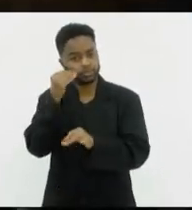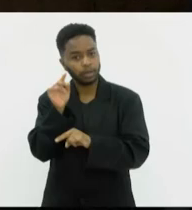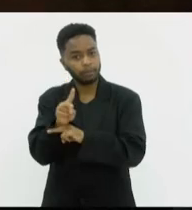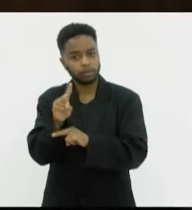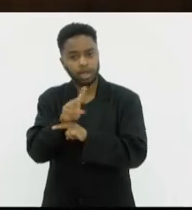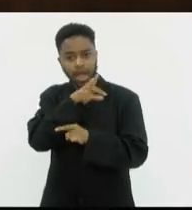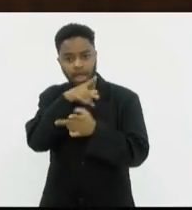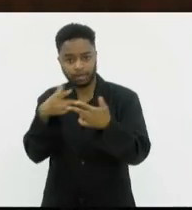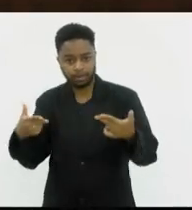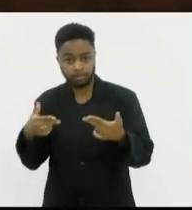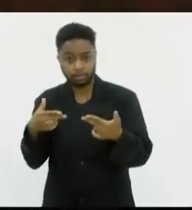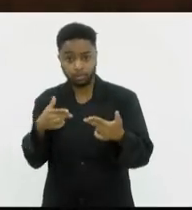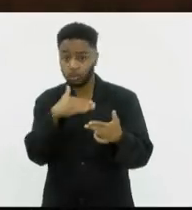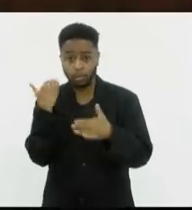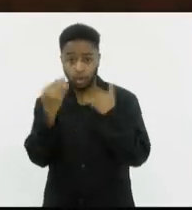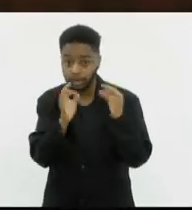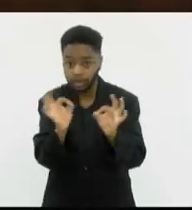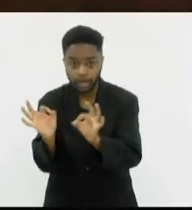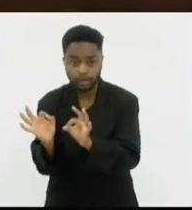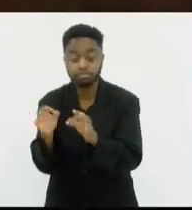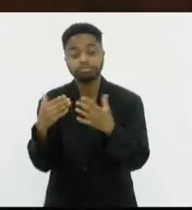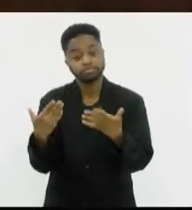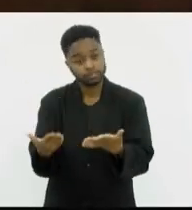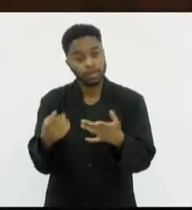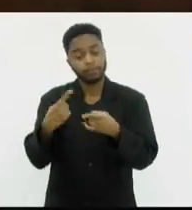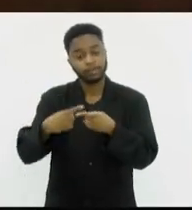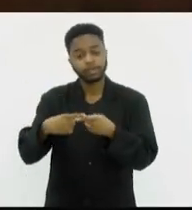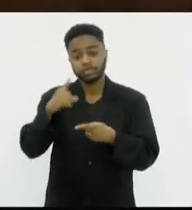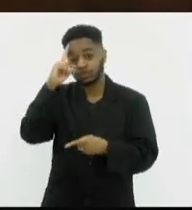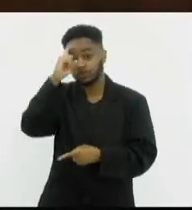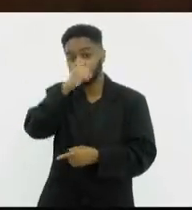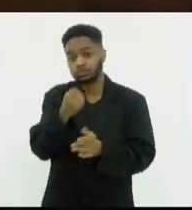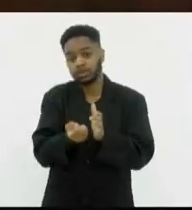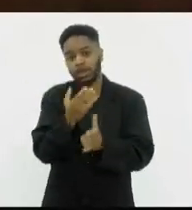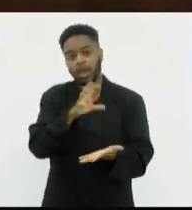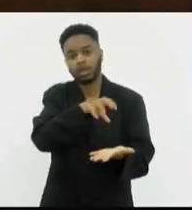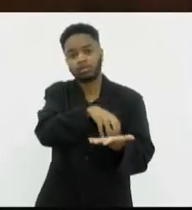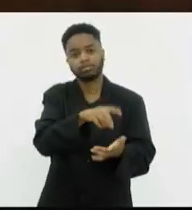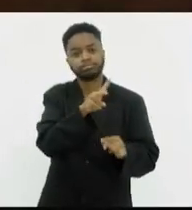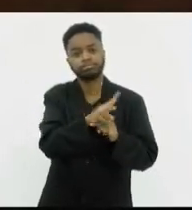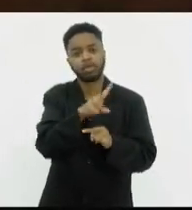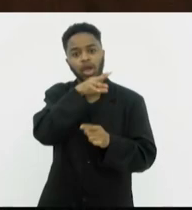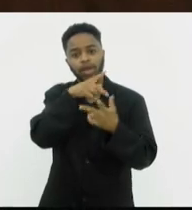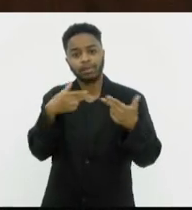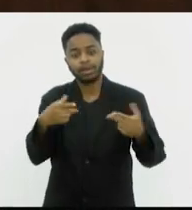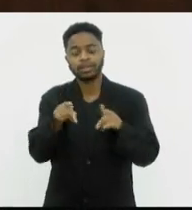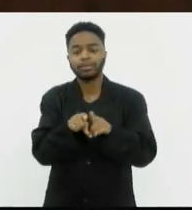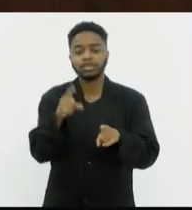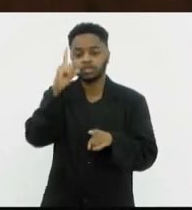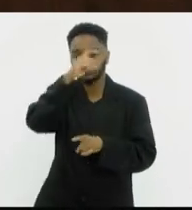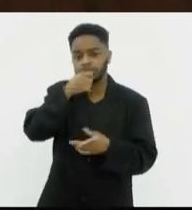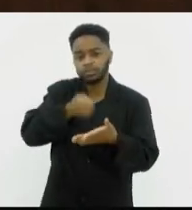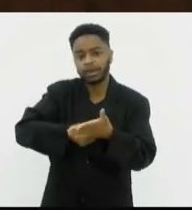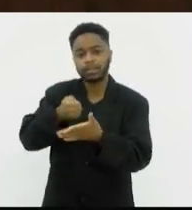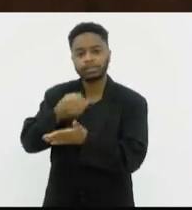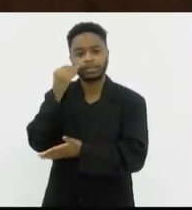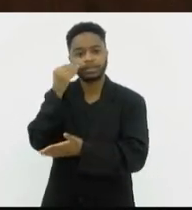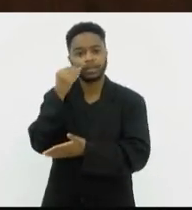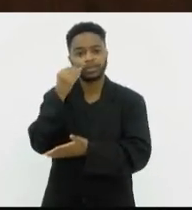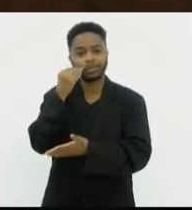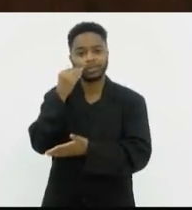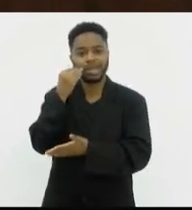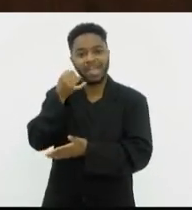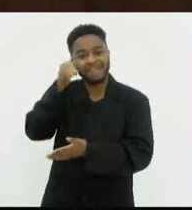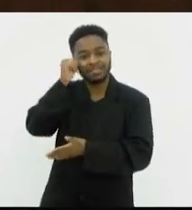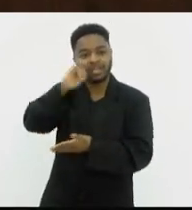biodiversidade, ninguém morreu. Então é difícil criar uma unidade e é difícil brigar aqui para que ela não seja desfeita